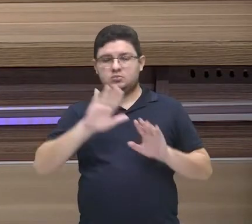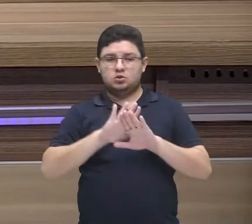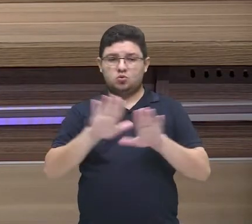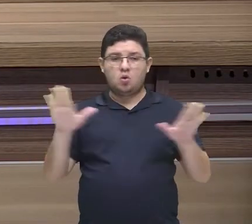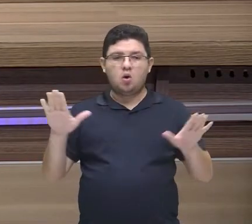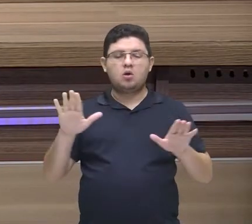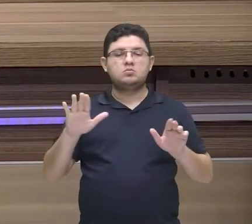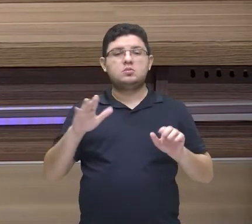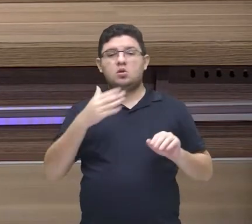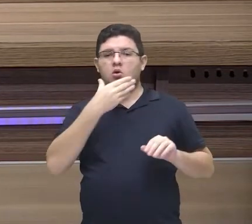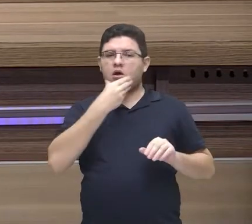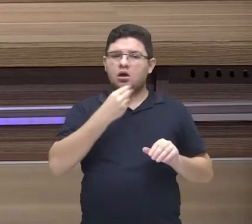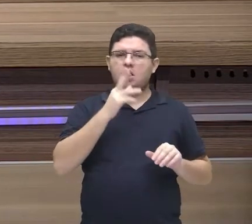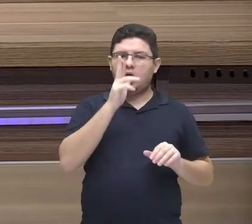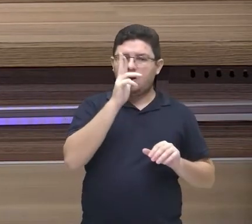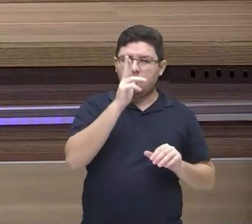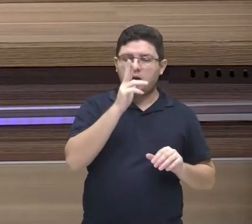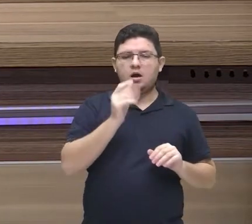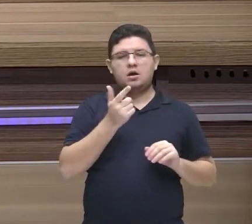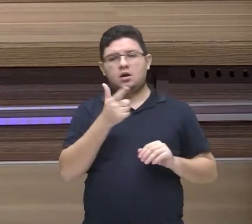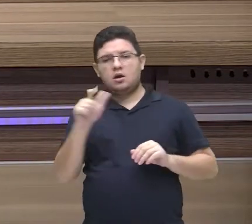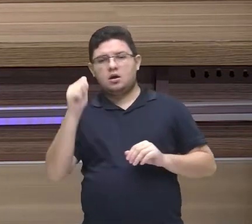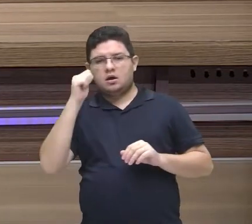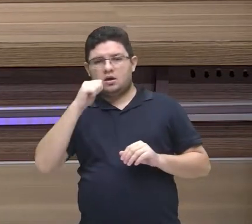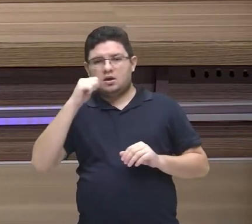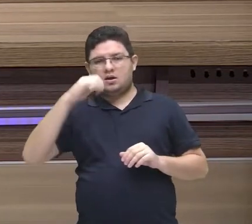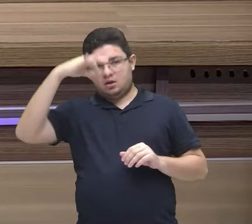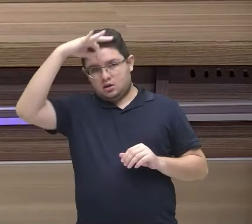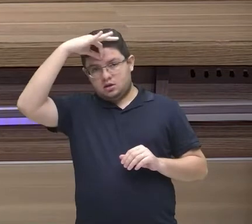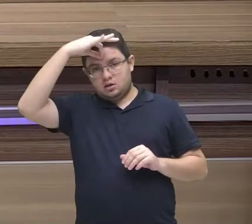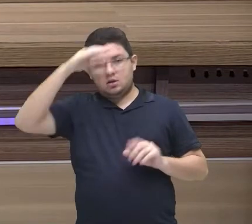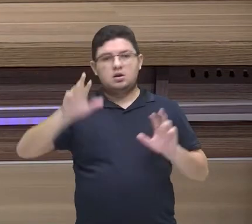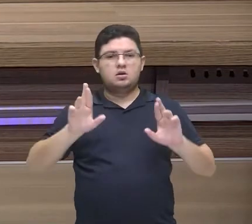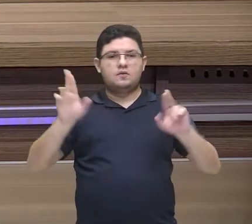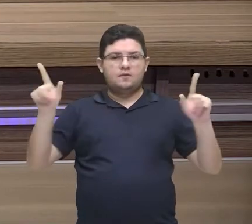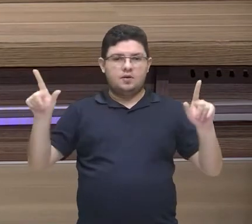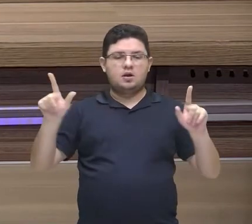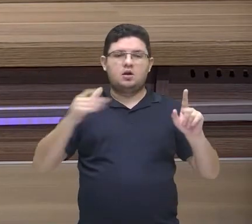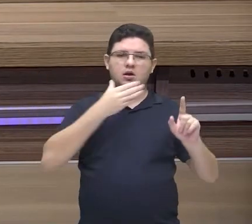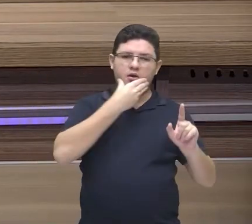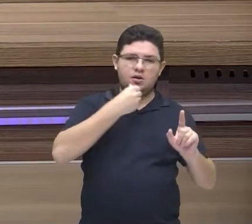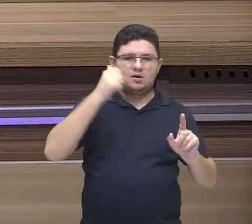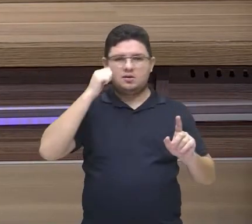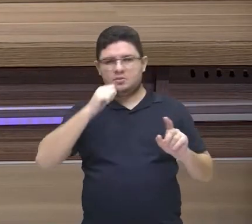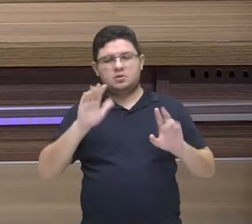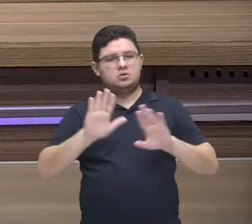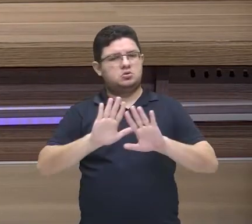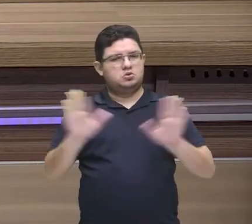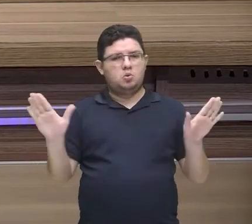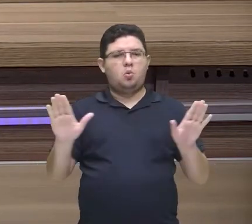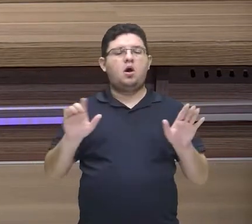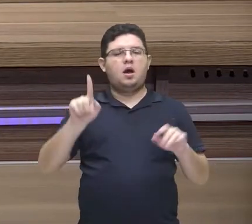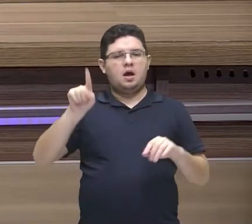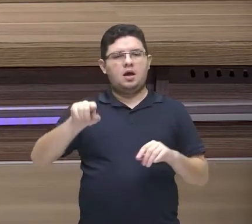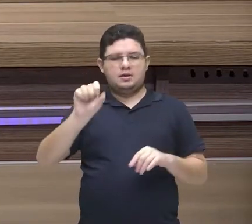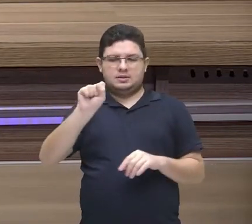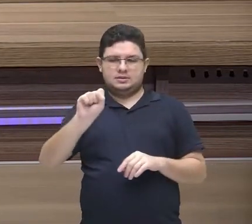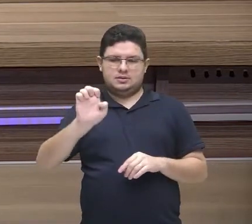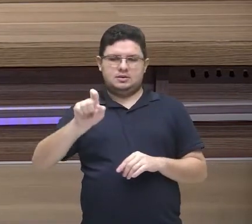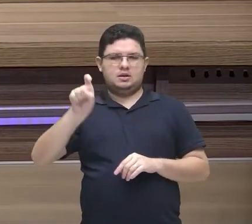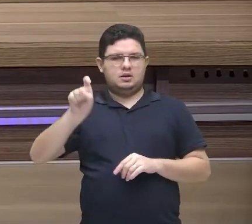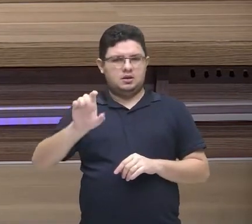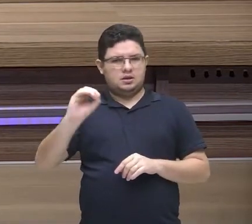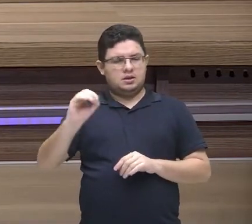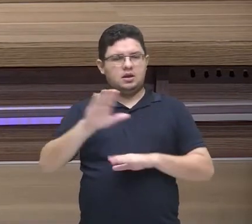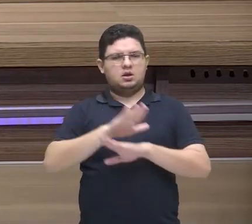isso. Sexo é a parte anatômica do corpo humano que serve para diferenciar o